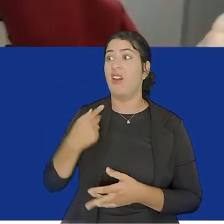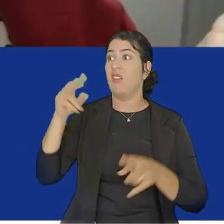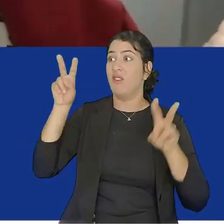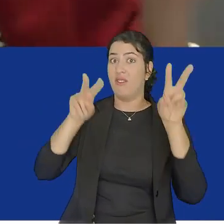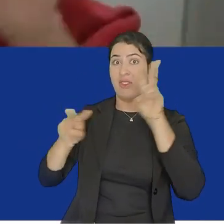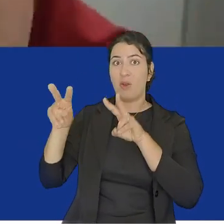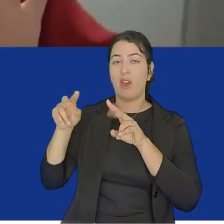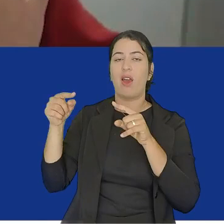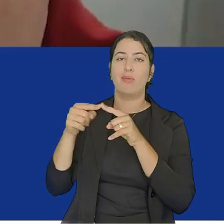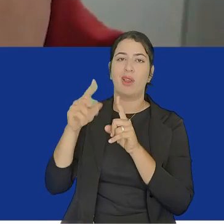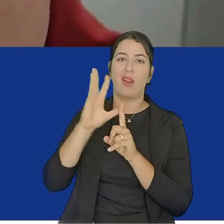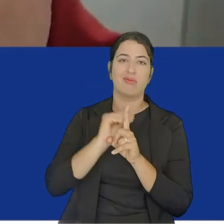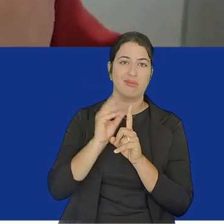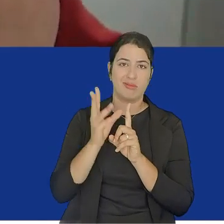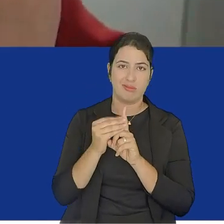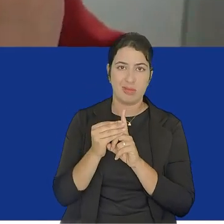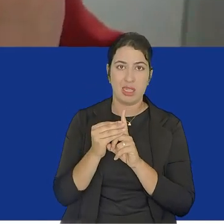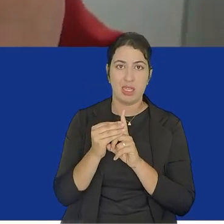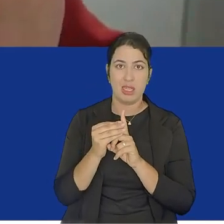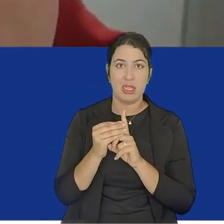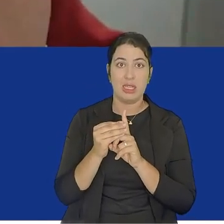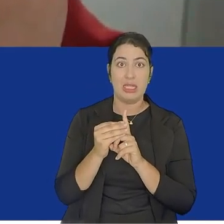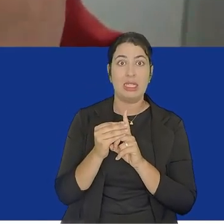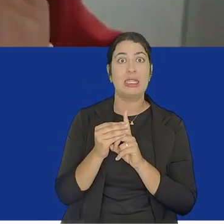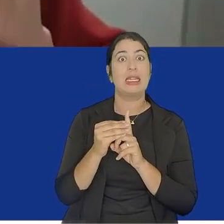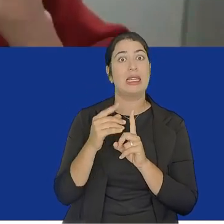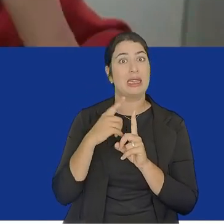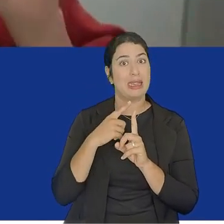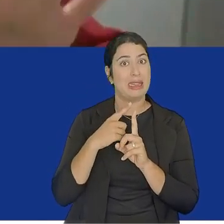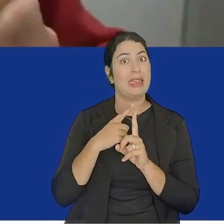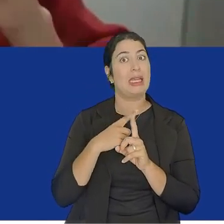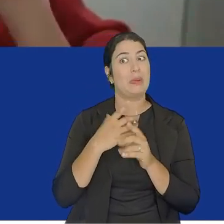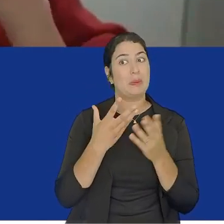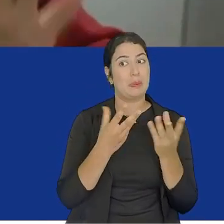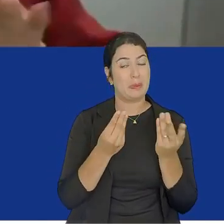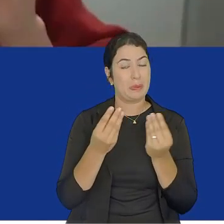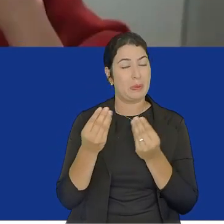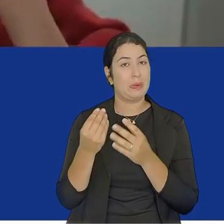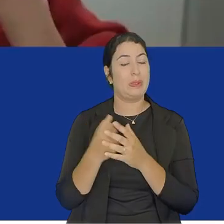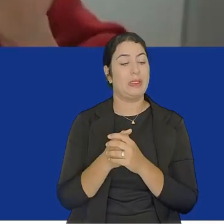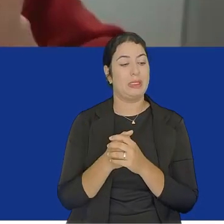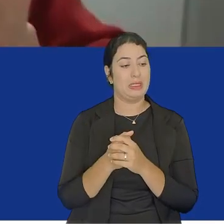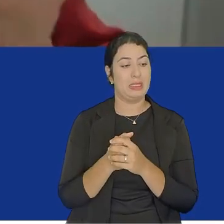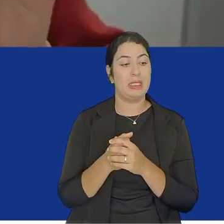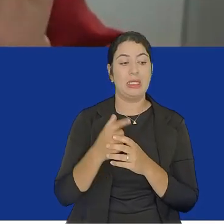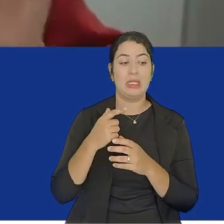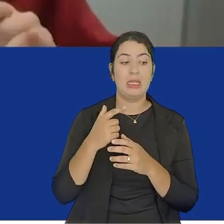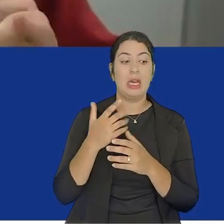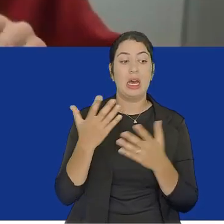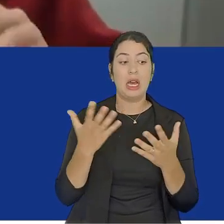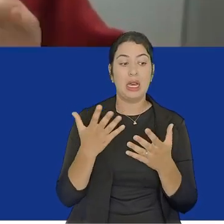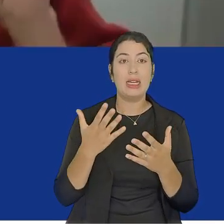assédio. Aí agora, gente, tem coisa pra caramba aí no mundo. Tem um monte de manual, tem curso, tem um monte de coisa. Agora você dá um